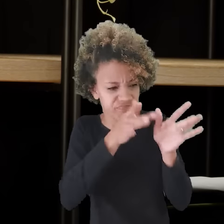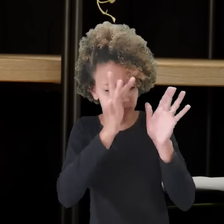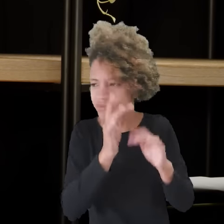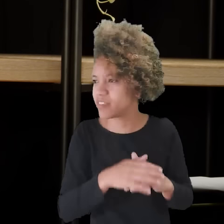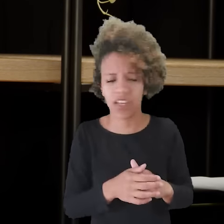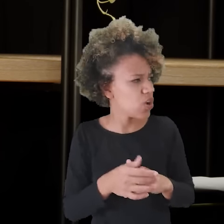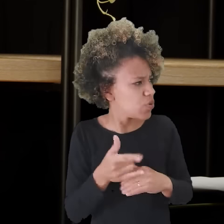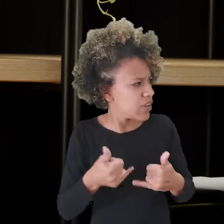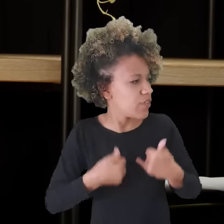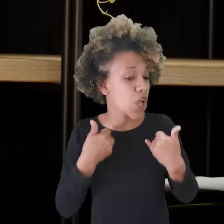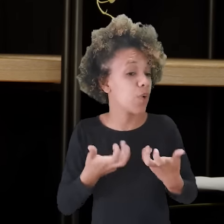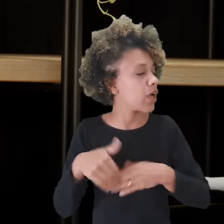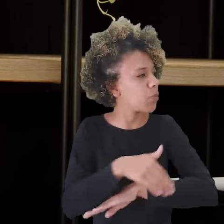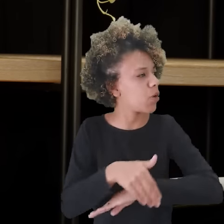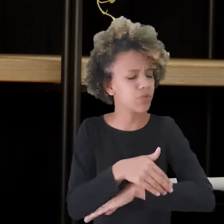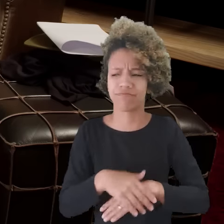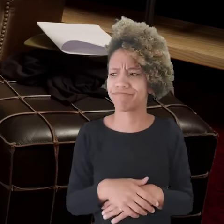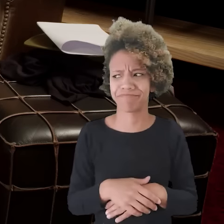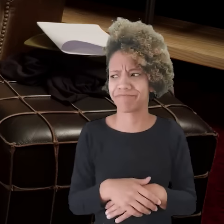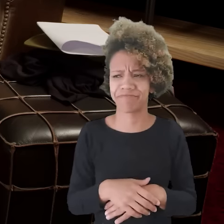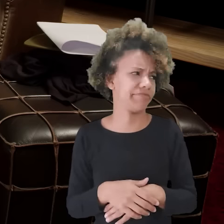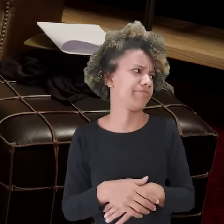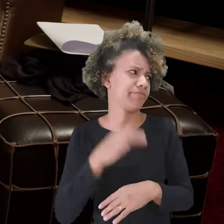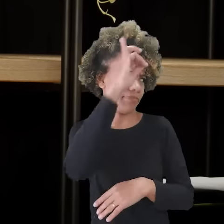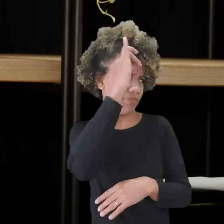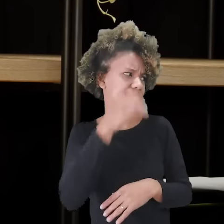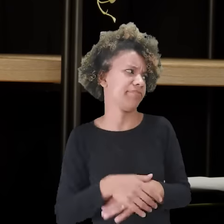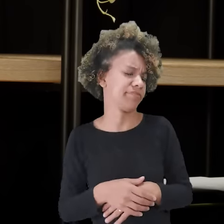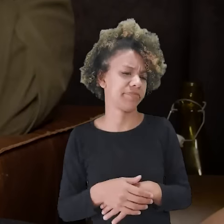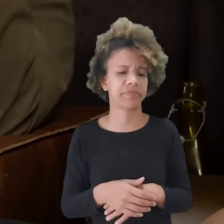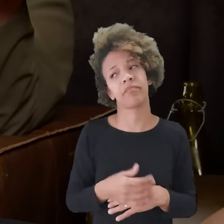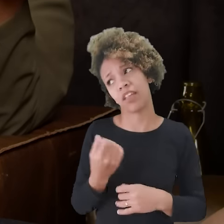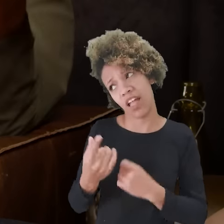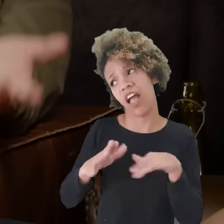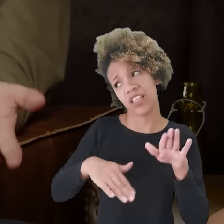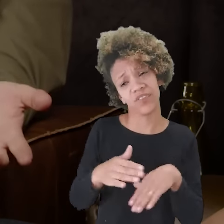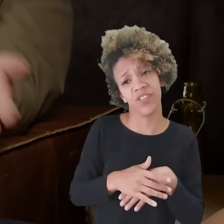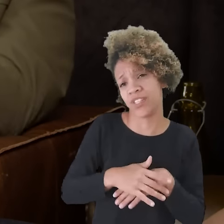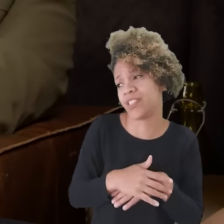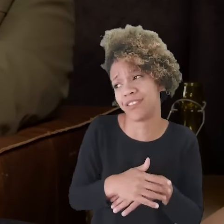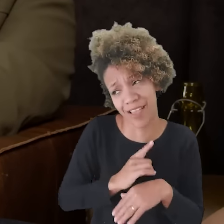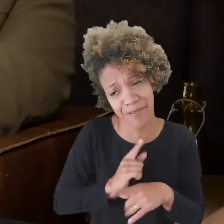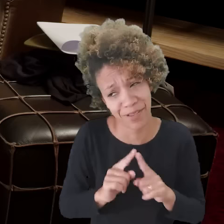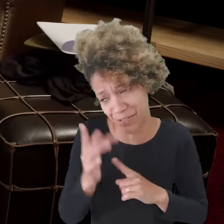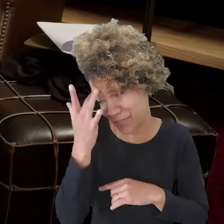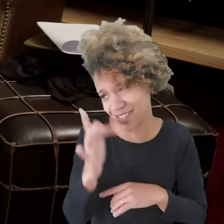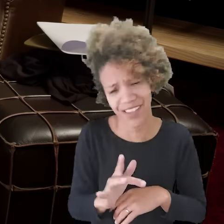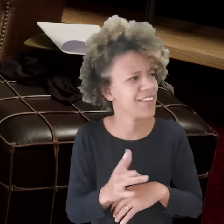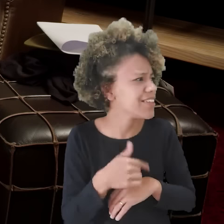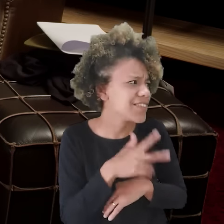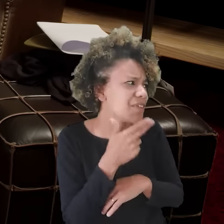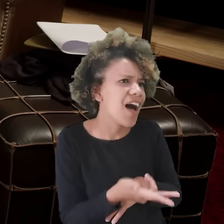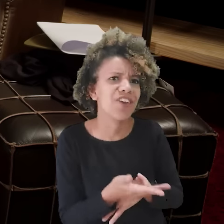não tiveram vaidade Eu quero uma rua cara babacas Cara às vezes deve ter e eu não sei velho babado